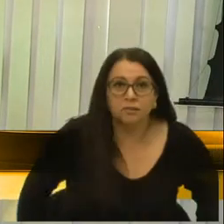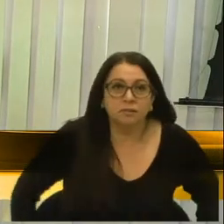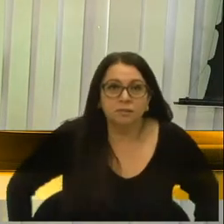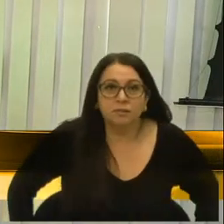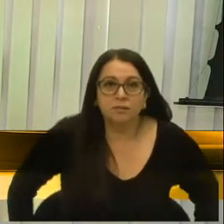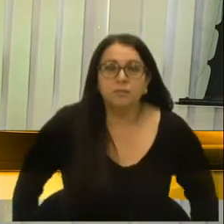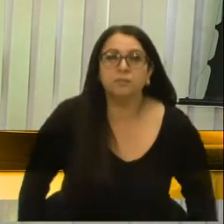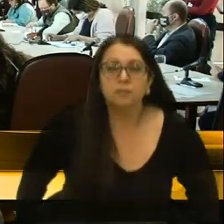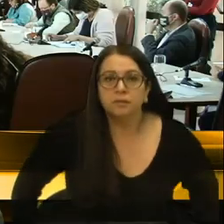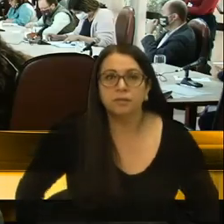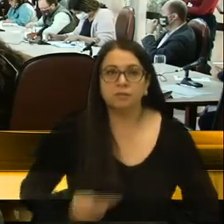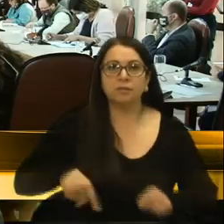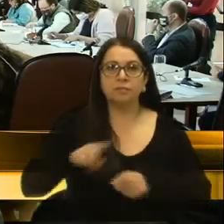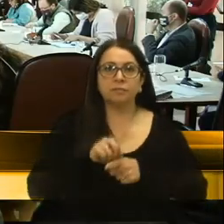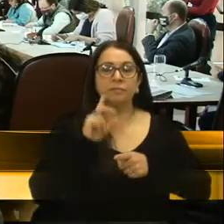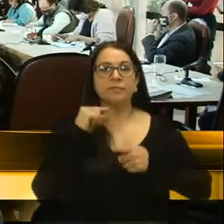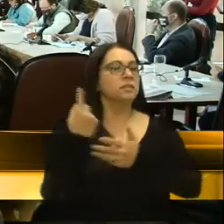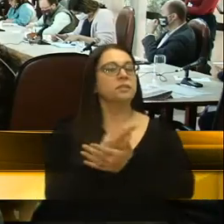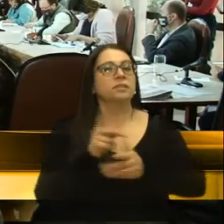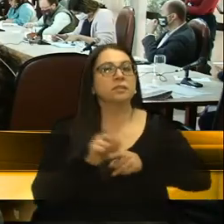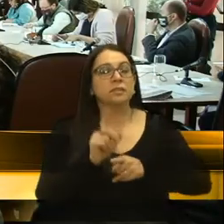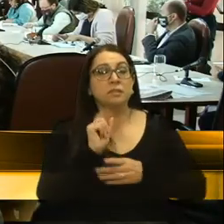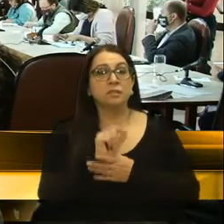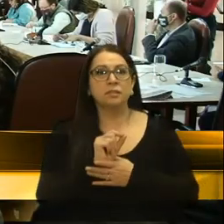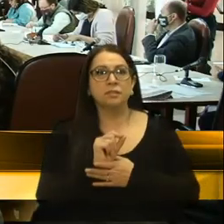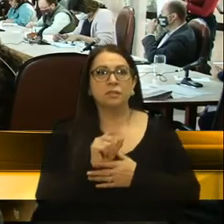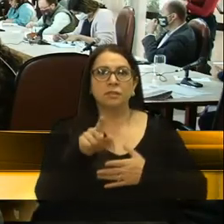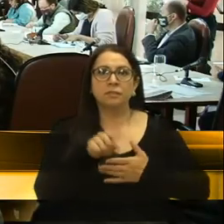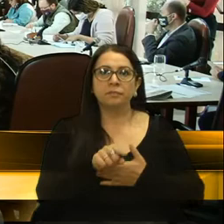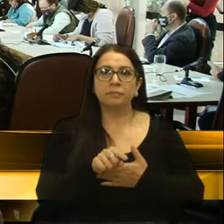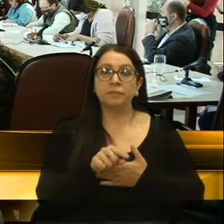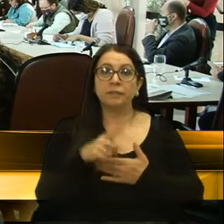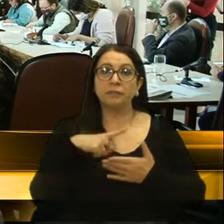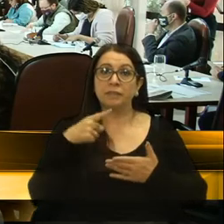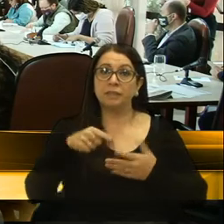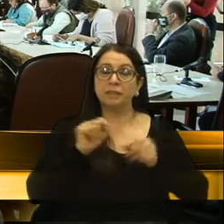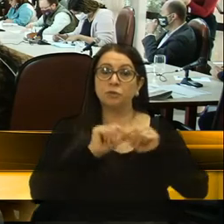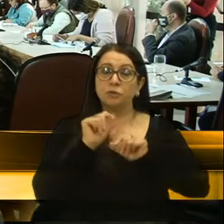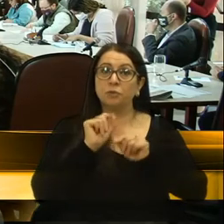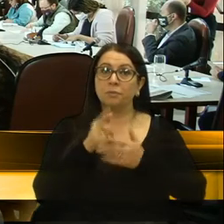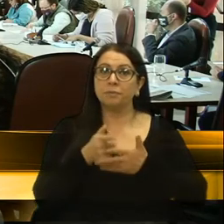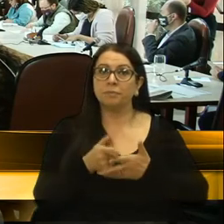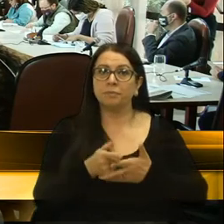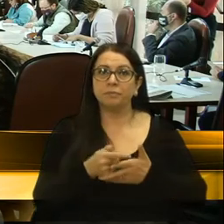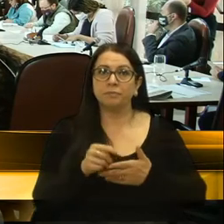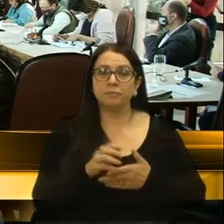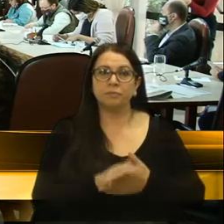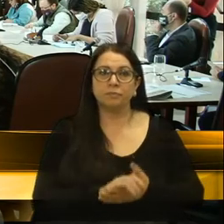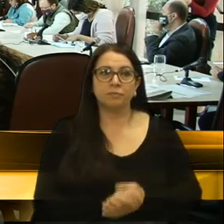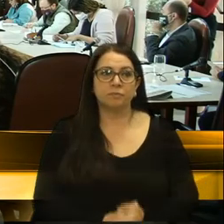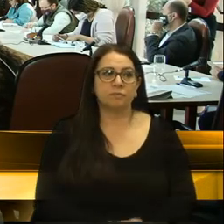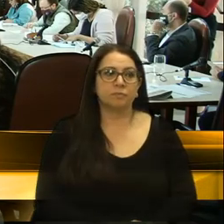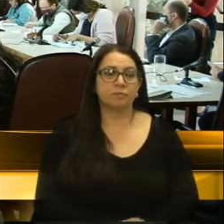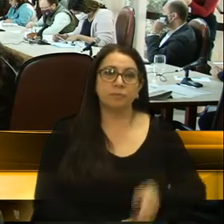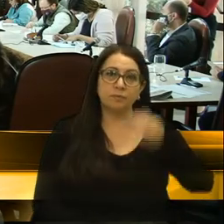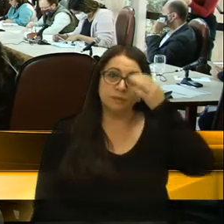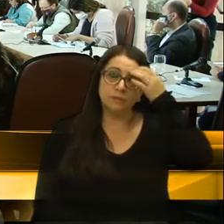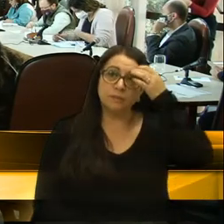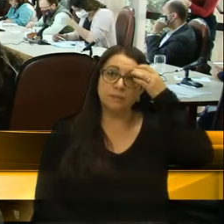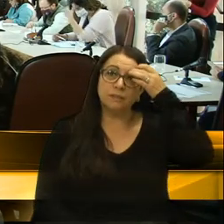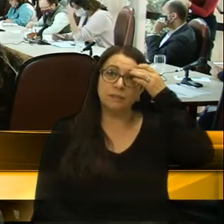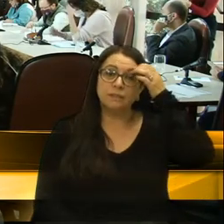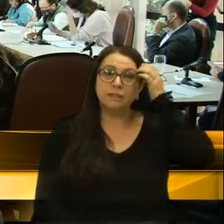assim como a vossa bancada, a maioria dos vereadores aqui, em função de que antes estavam fazendo a conta pela